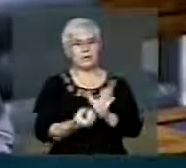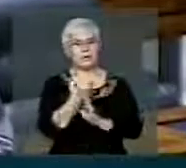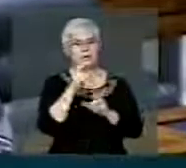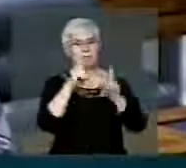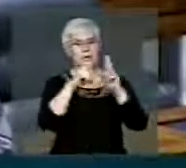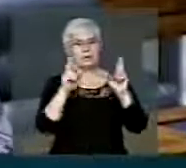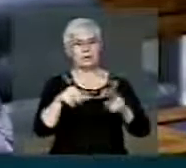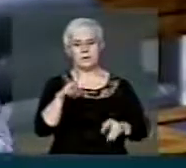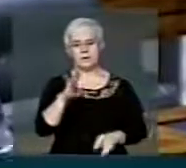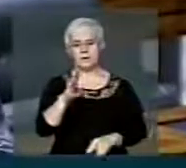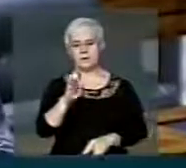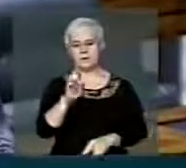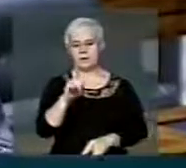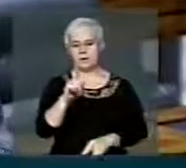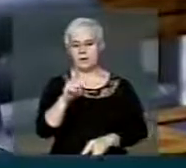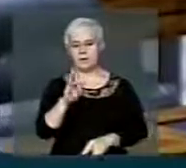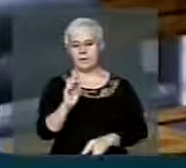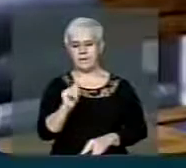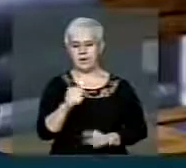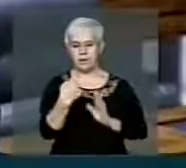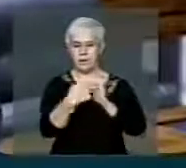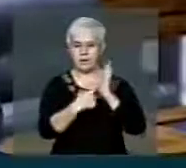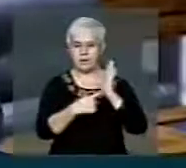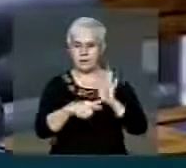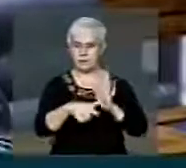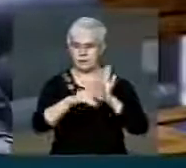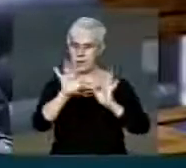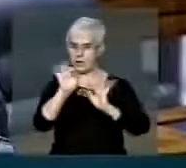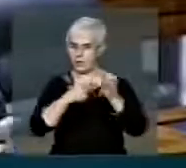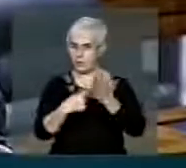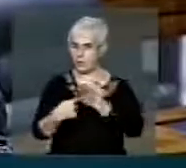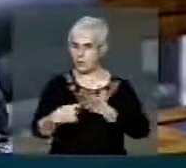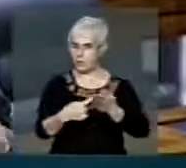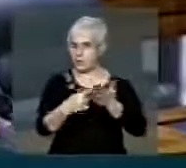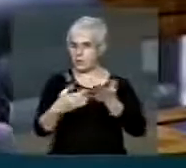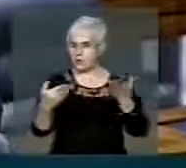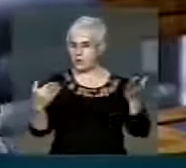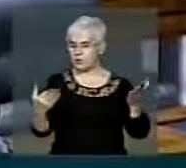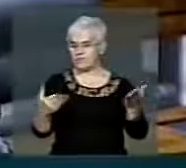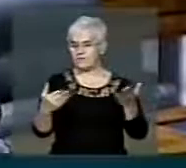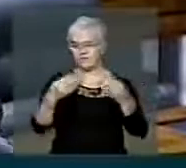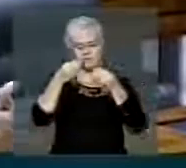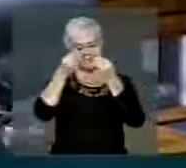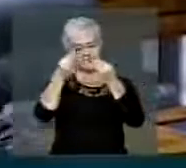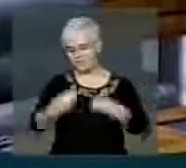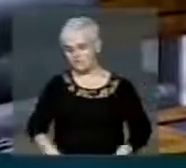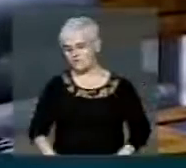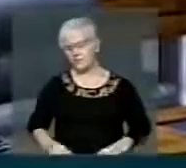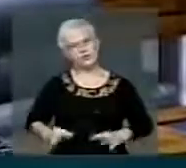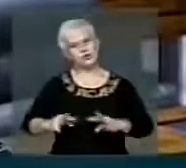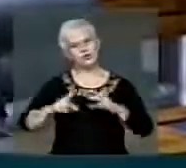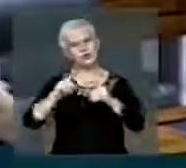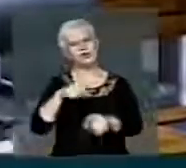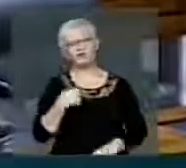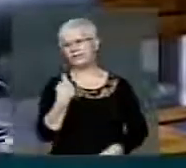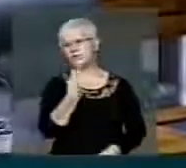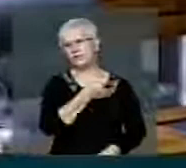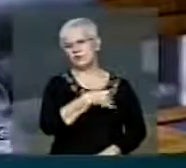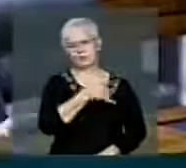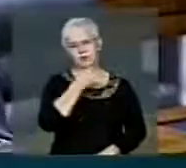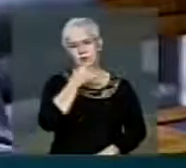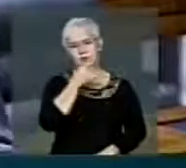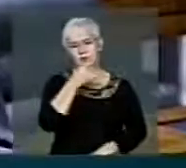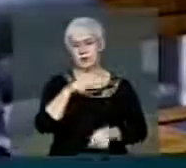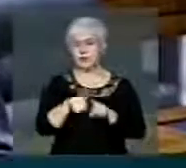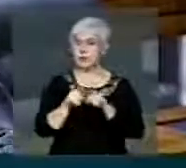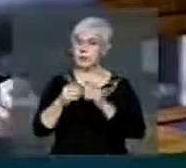regime belga na lista pré-ordenada, e isso resultou frustrante para todos nós. E, sobretudo, para a Vossa